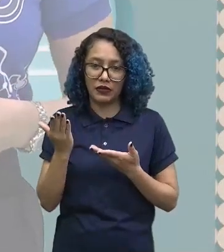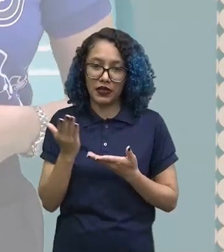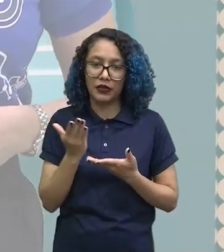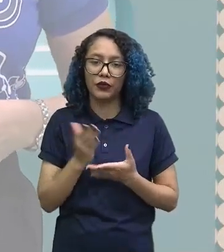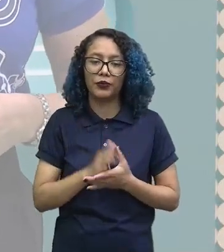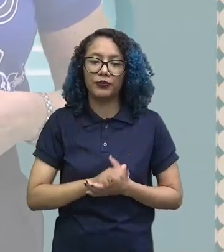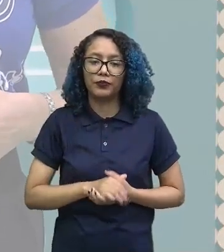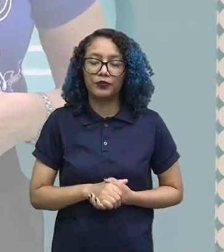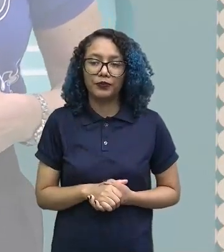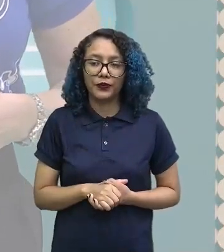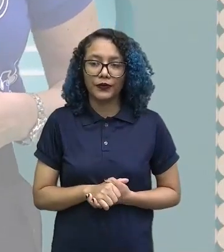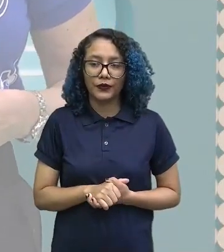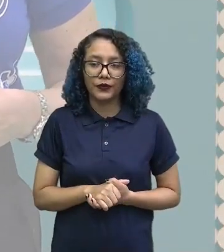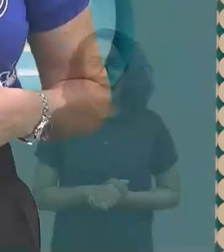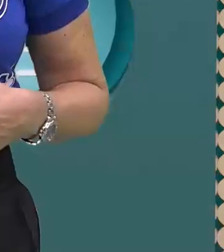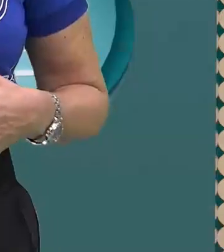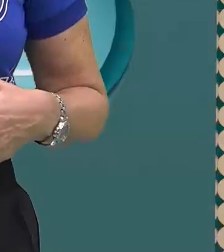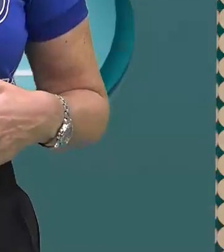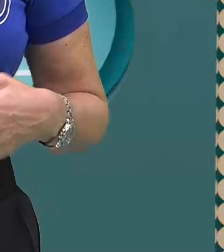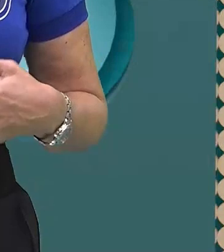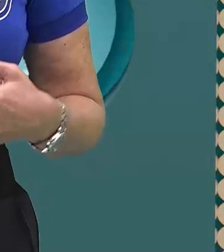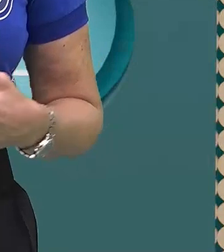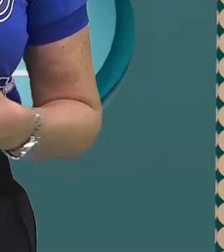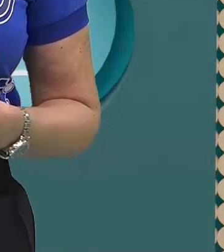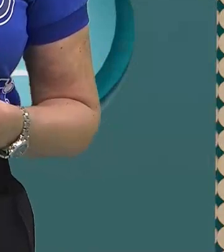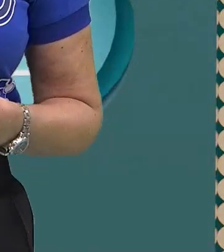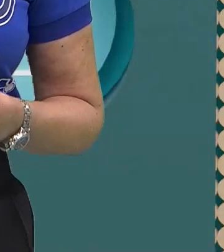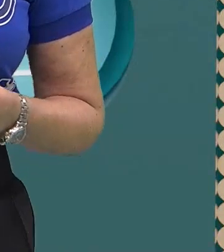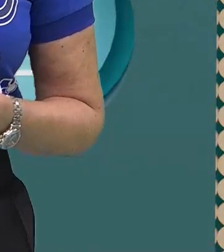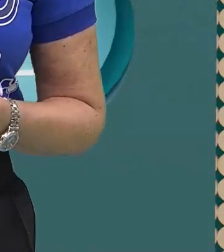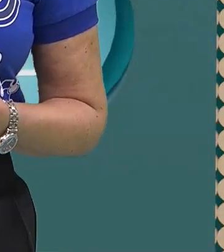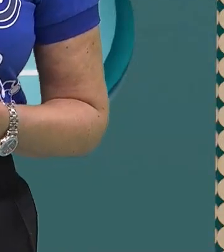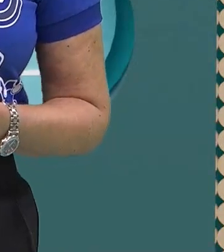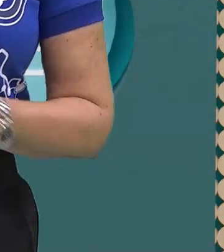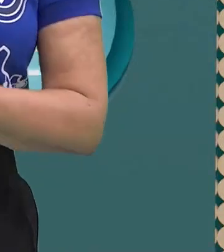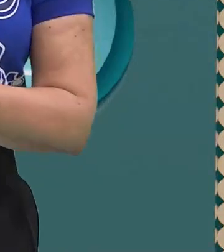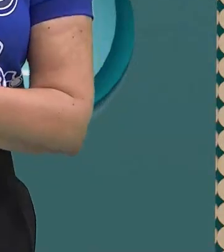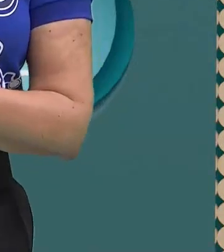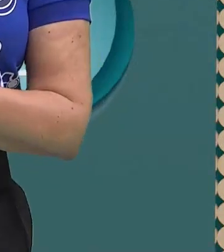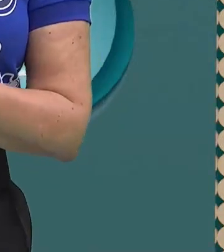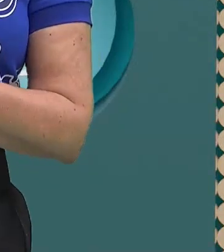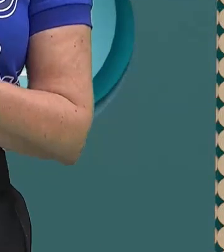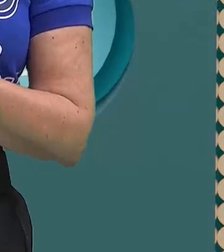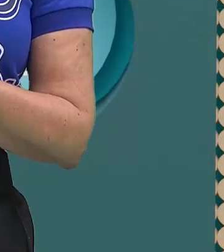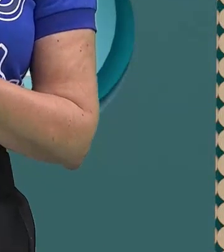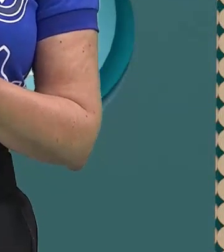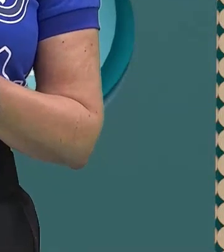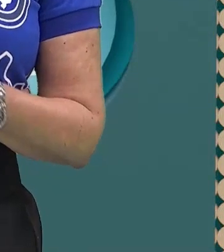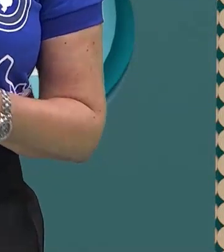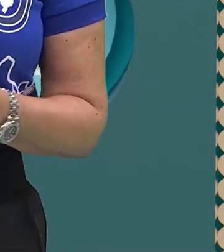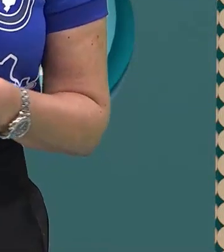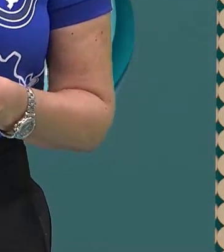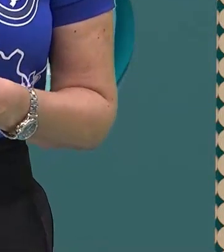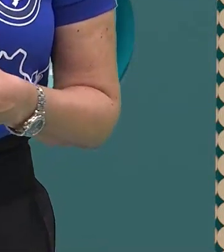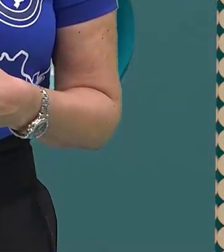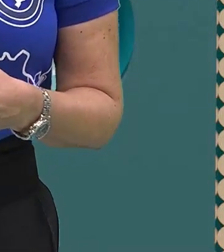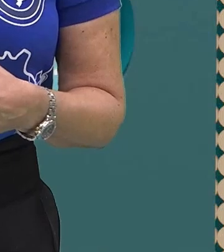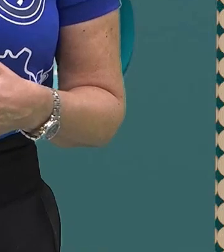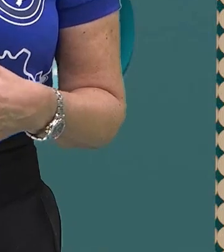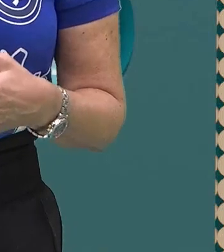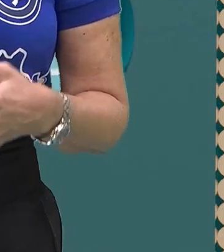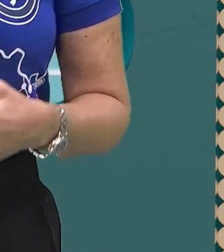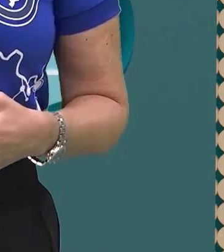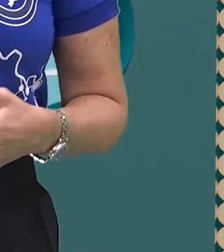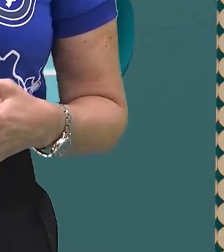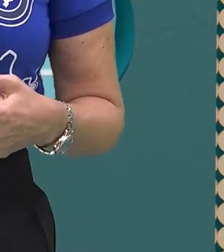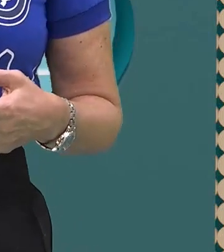práticas corporais são frequentemente associadas a estereótipos e preconceito, como no balé clássico, como nós já vimos. Como a